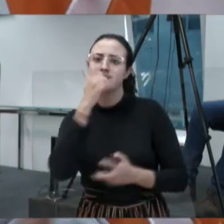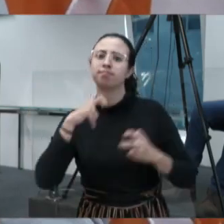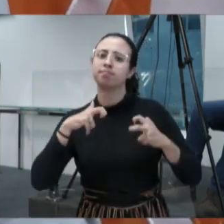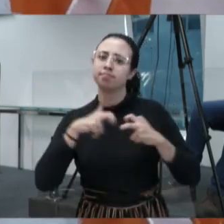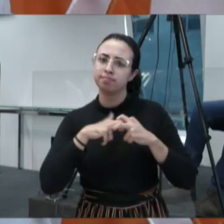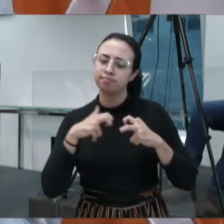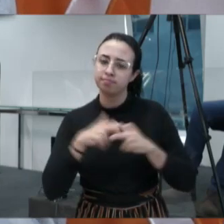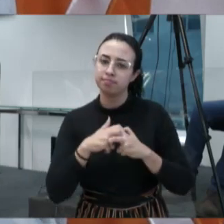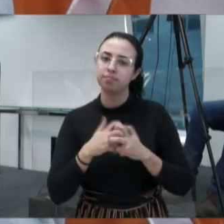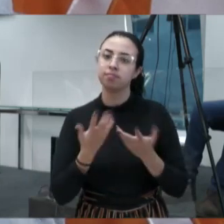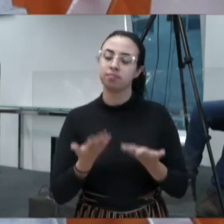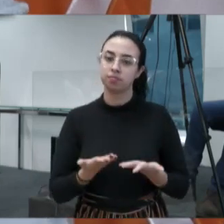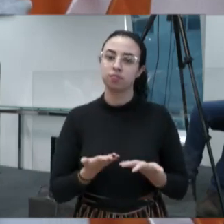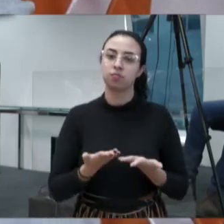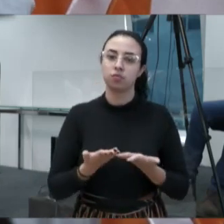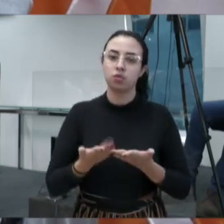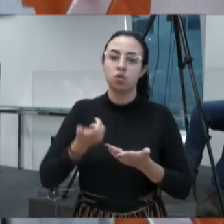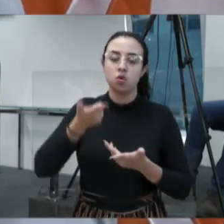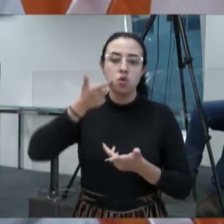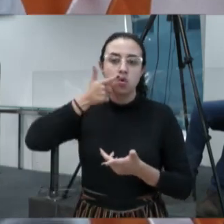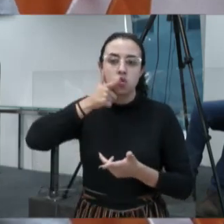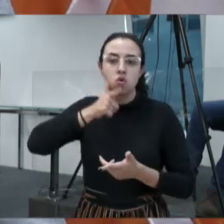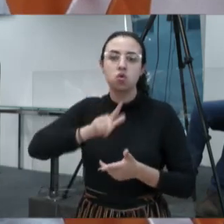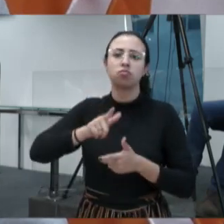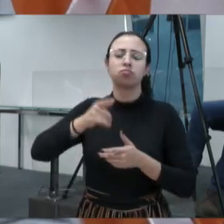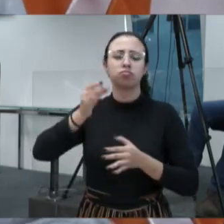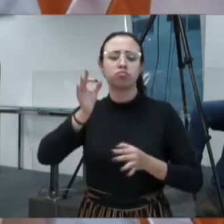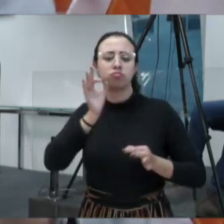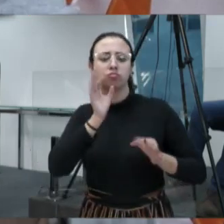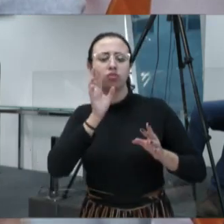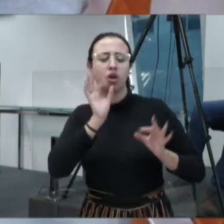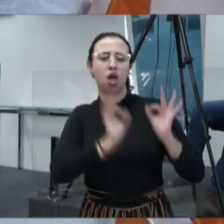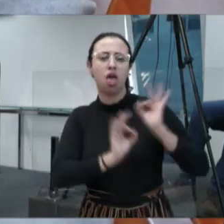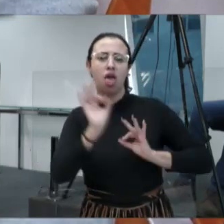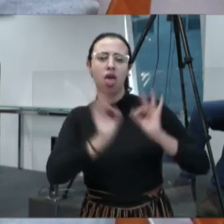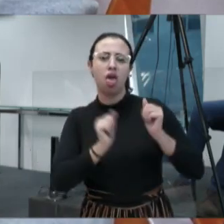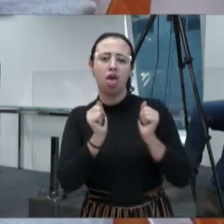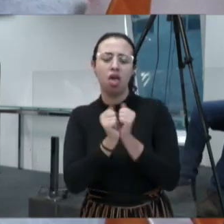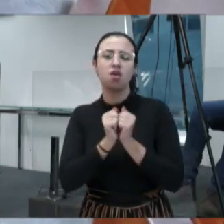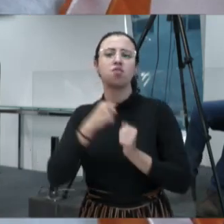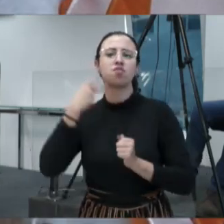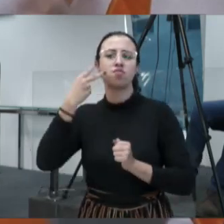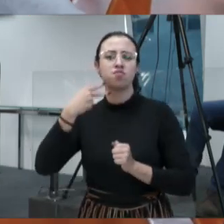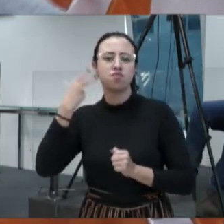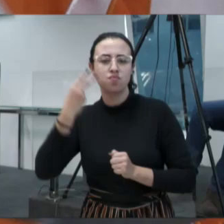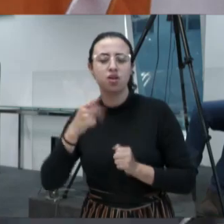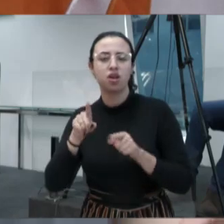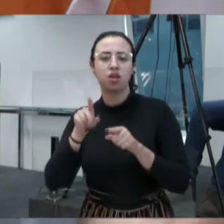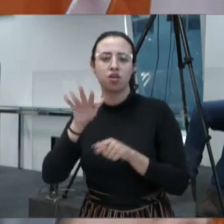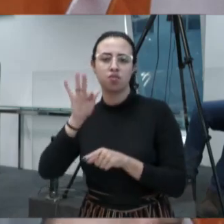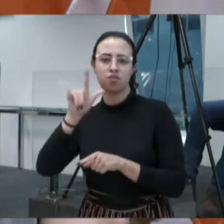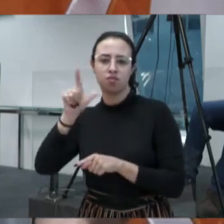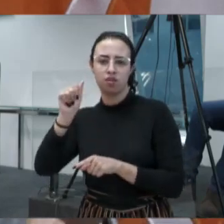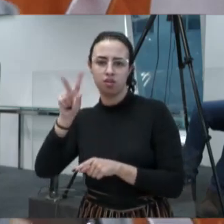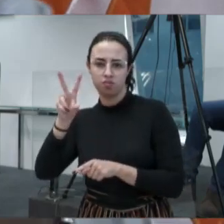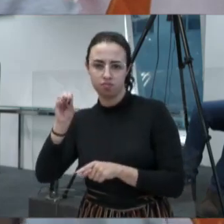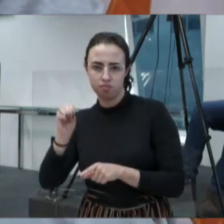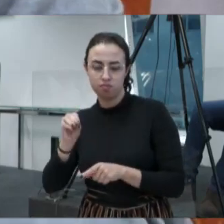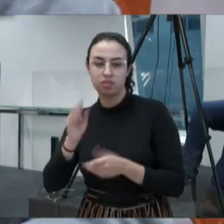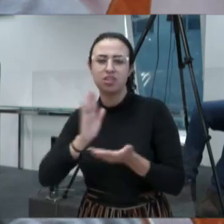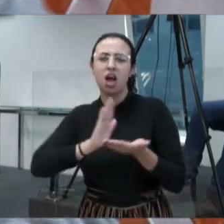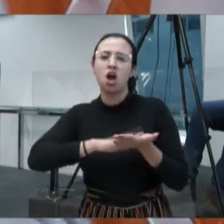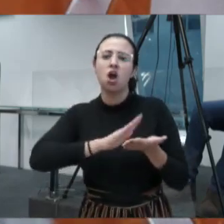meses. Depois do recapeamento, a qual eu estive com o vereador Flávio Marra e com o Eduardo também o ano passado, que cobramos do executivo que fosse